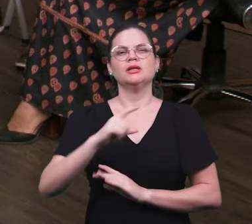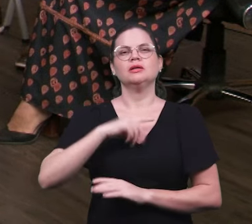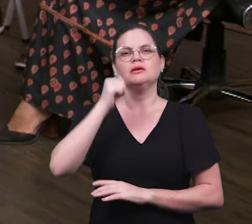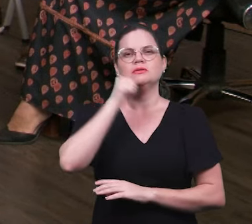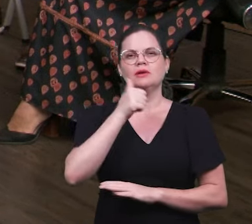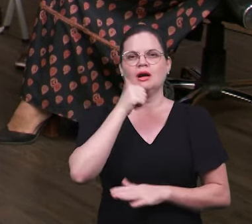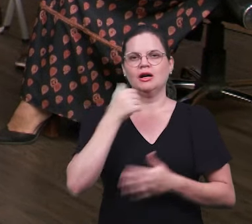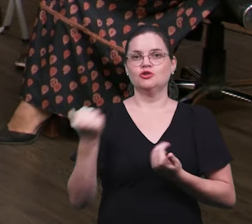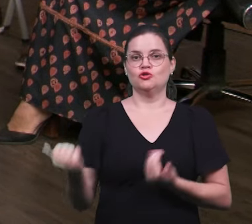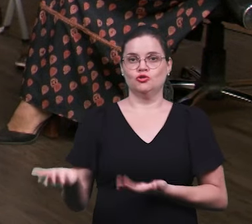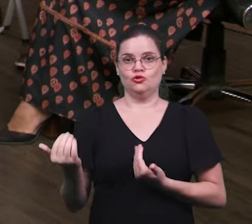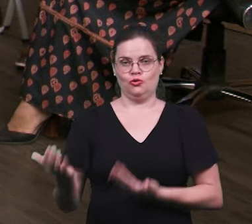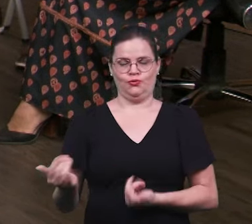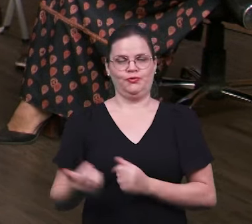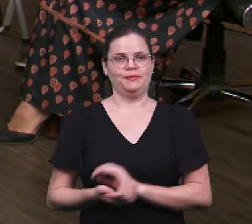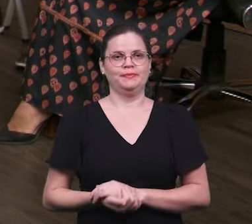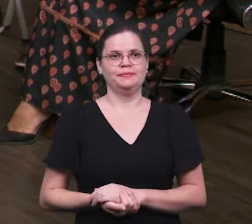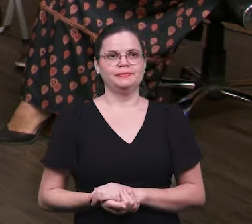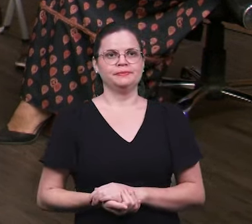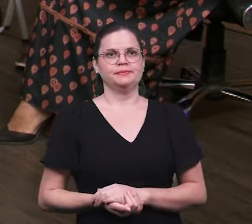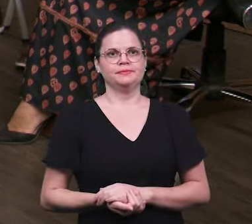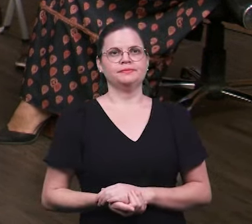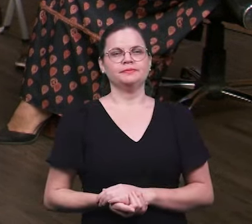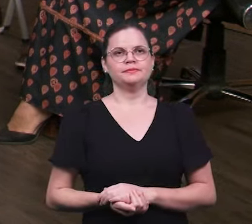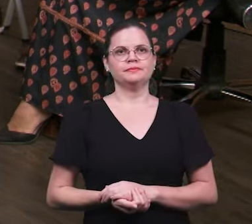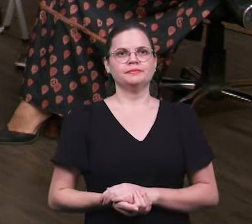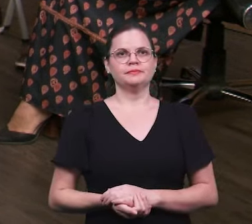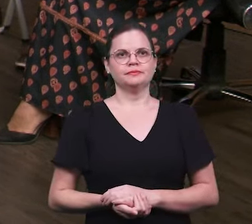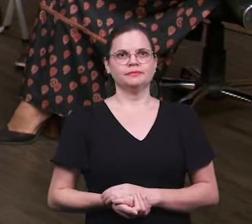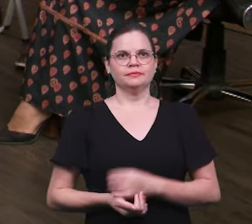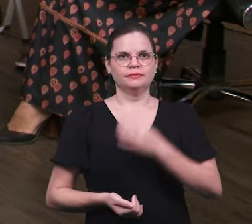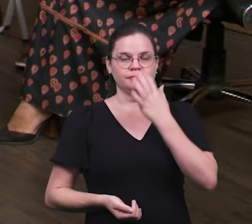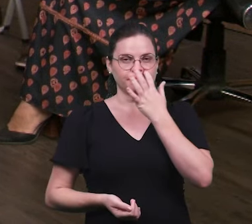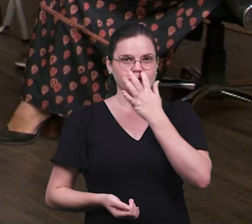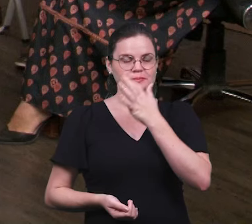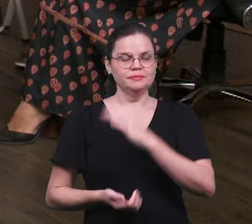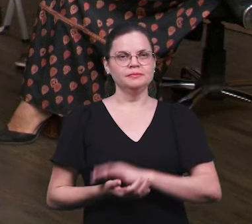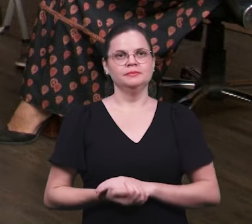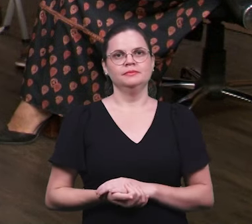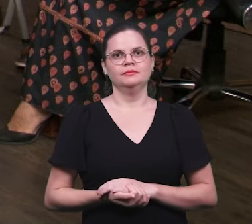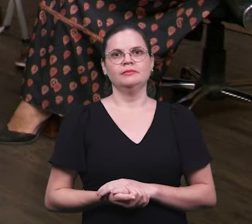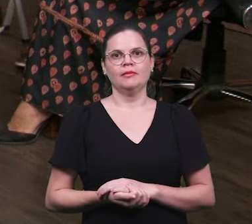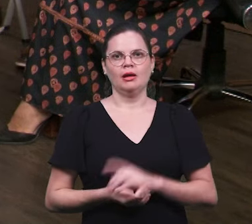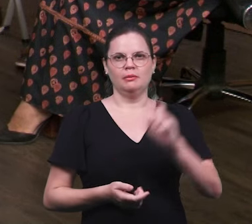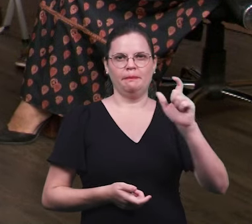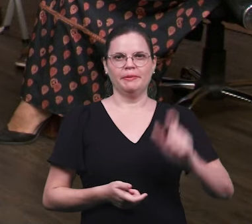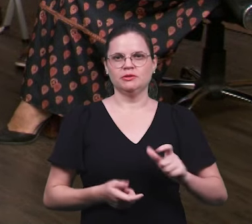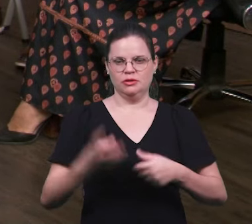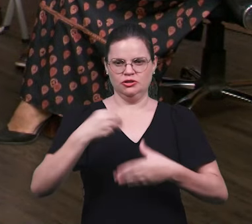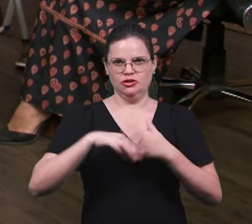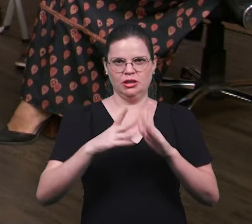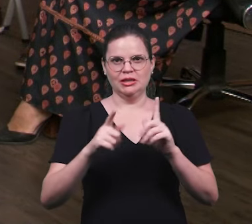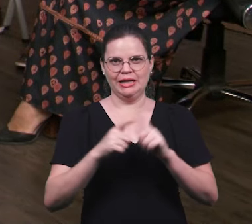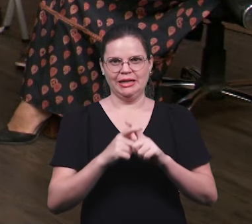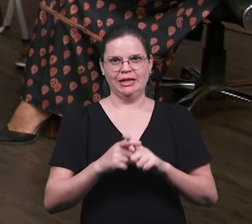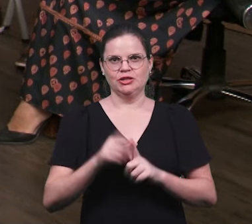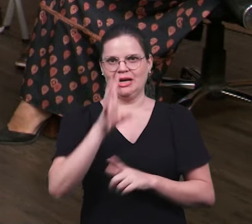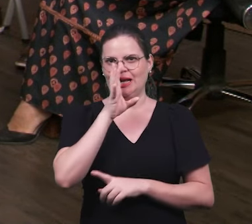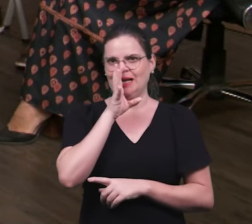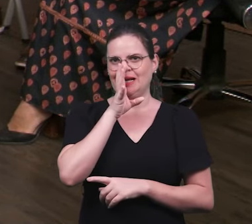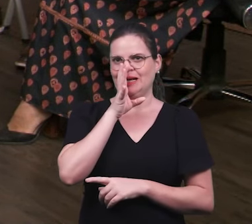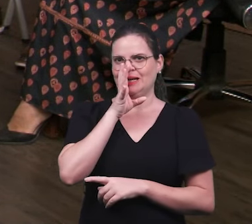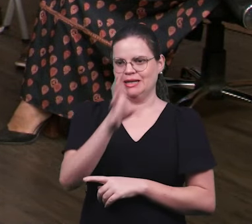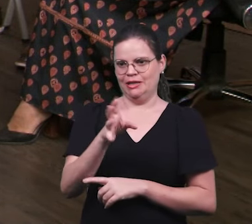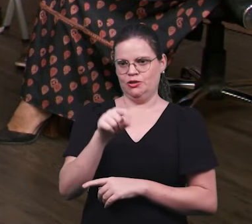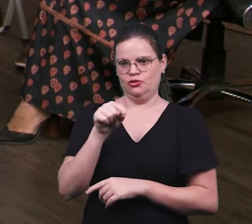jovem, e alguém fez uma crítica a ela, da nossa igreja, sobre dom